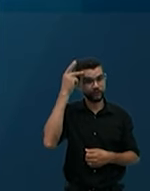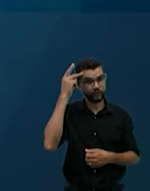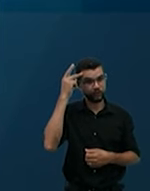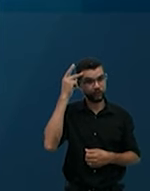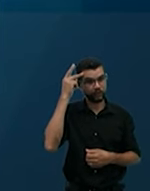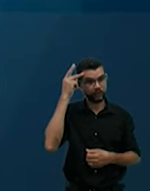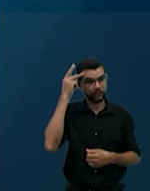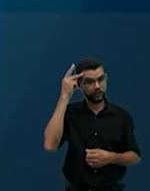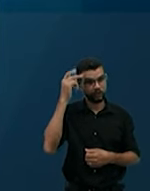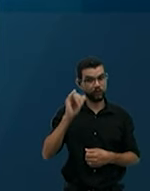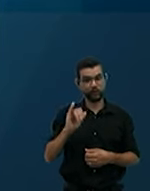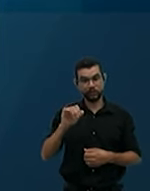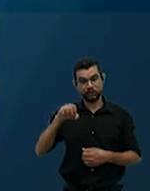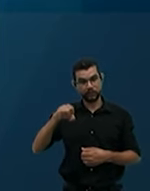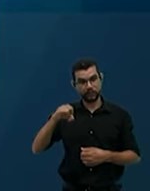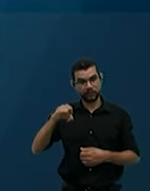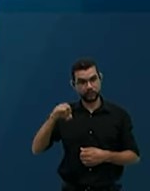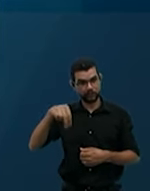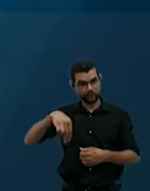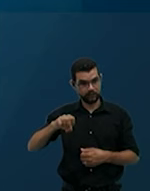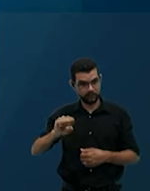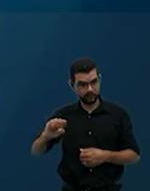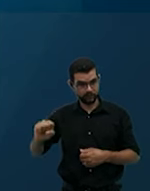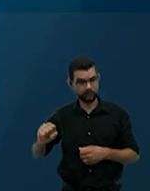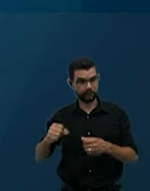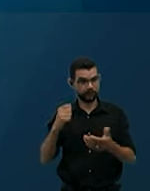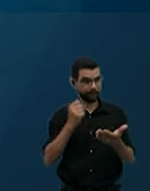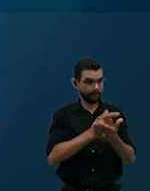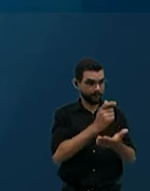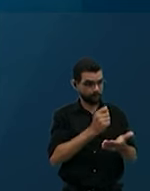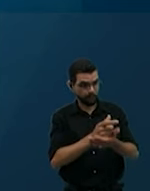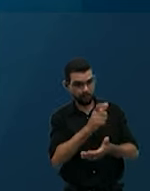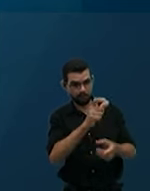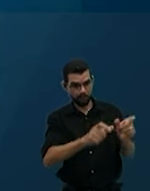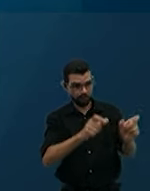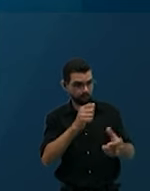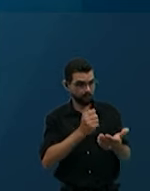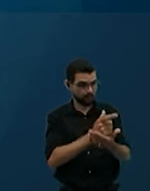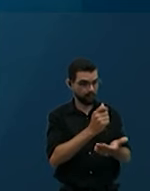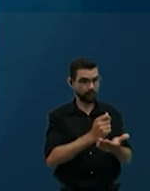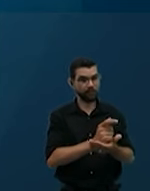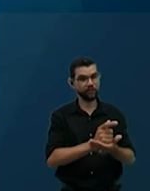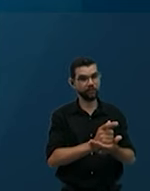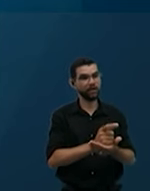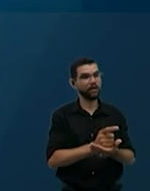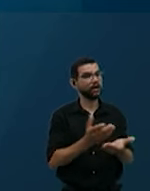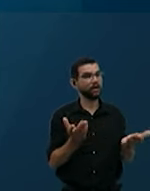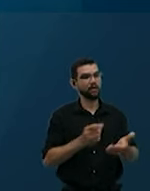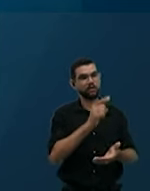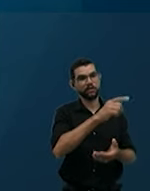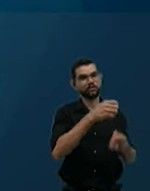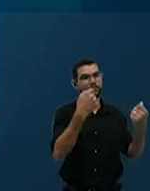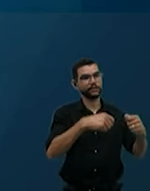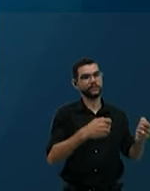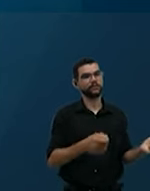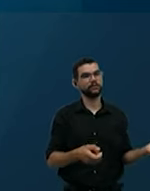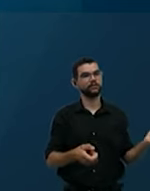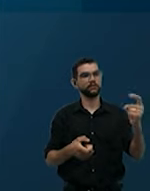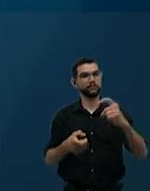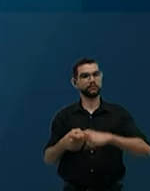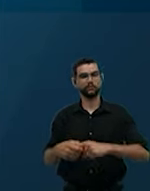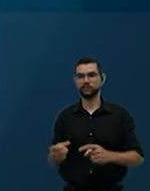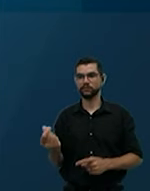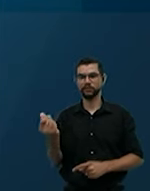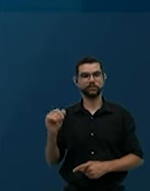tema 692. Então, preocupa-se muito aí essa situação dos segurados, porque as